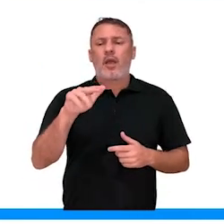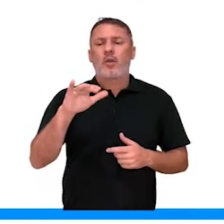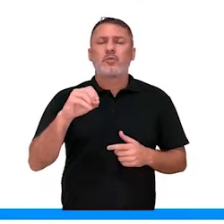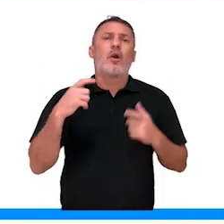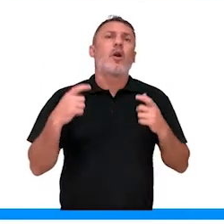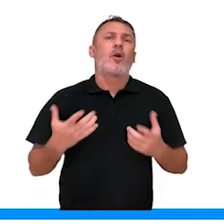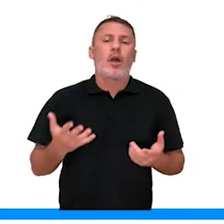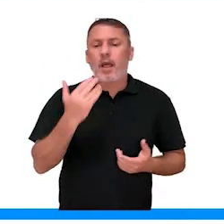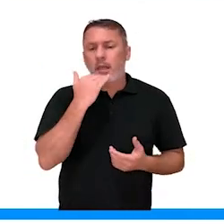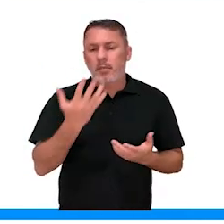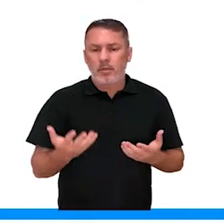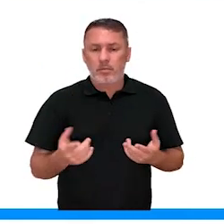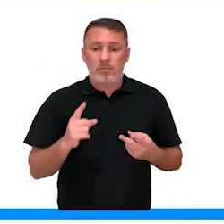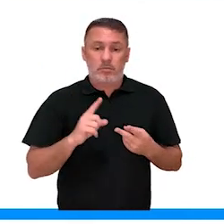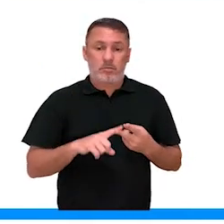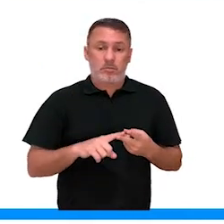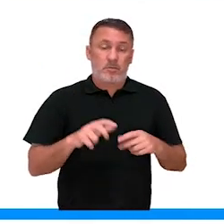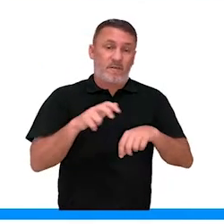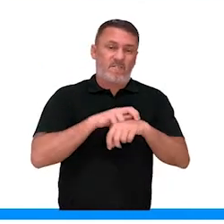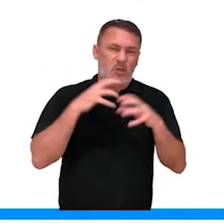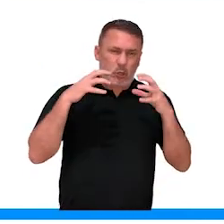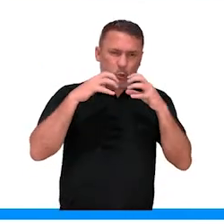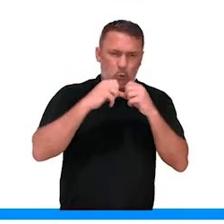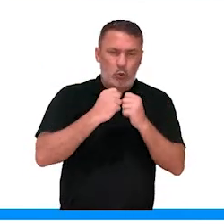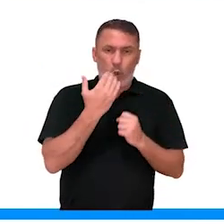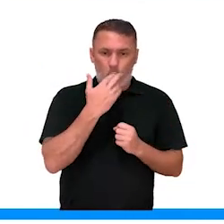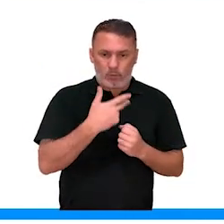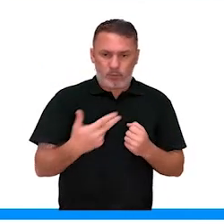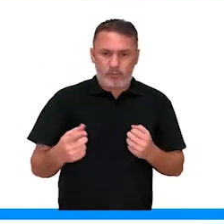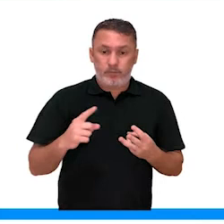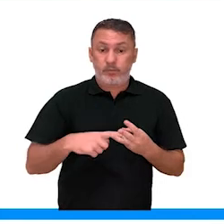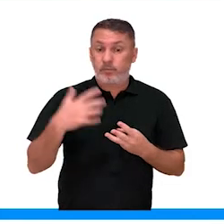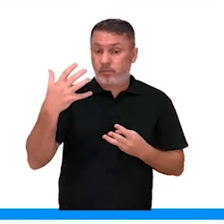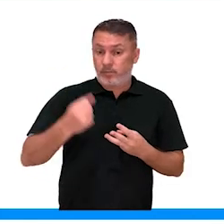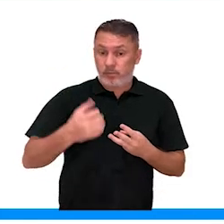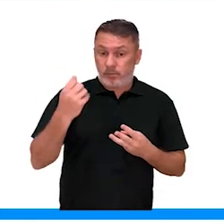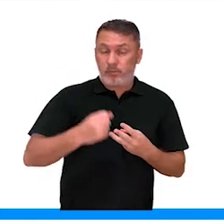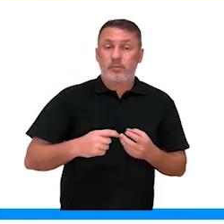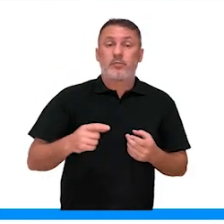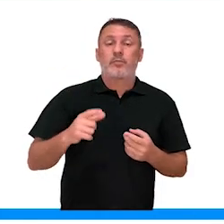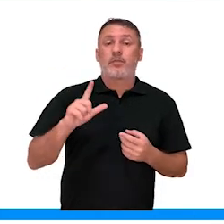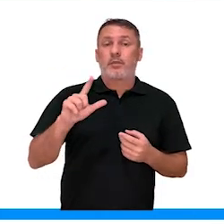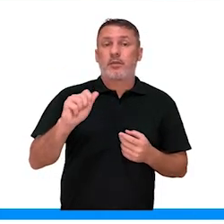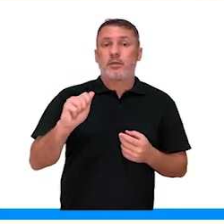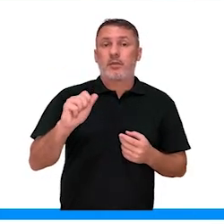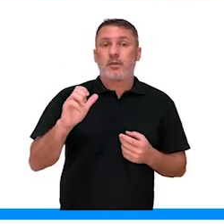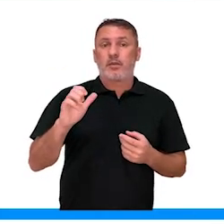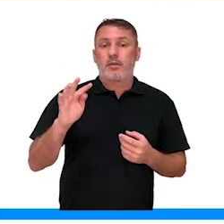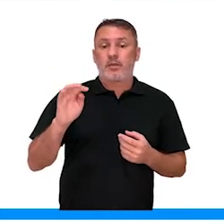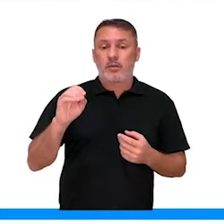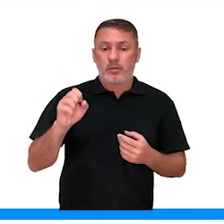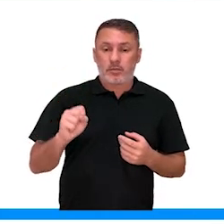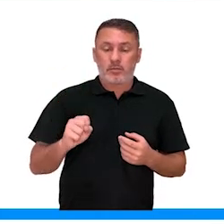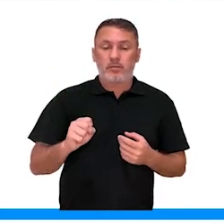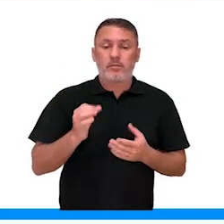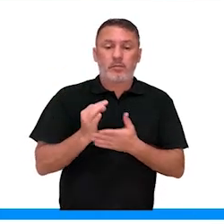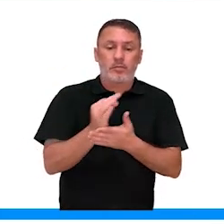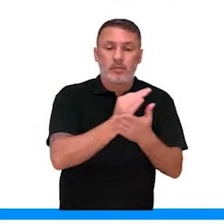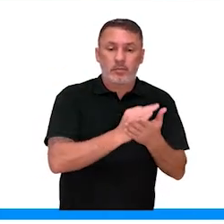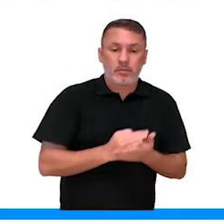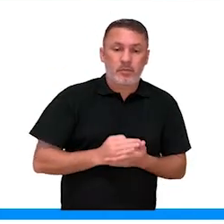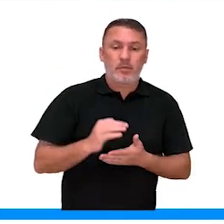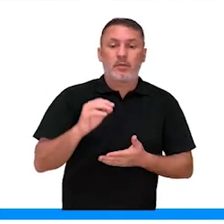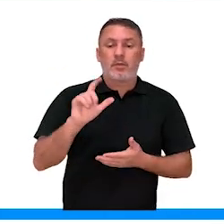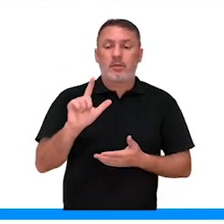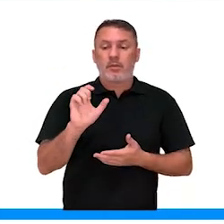cálcio? Em quais alimentos? Vegetais verdes escuros, em leite, produtos lácteos, lentilha